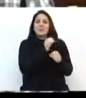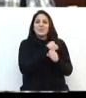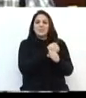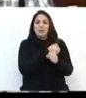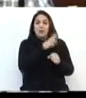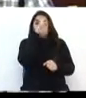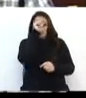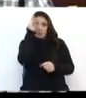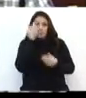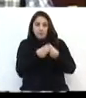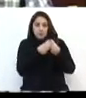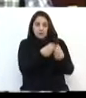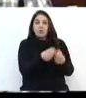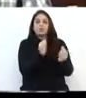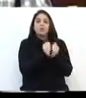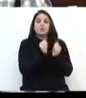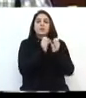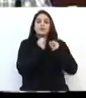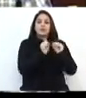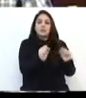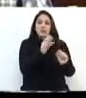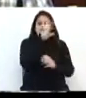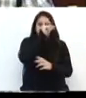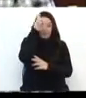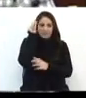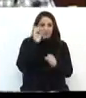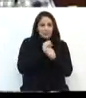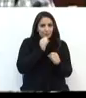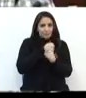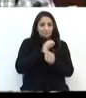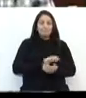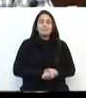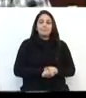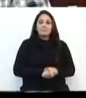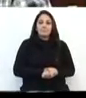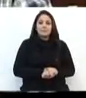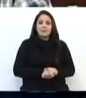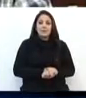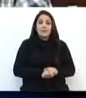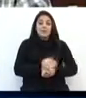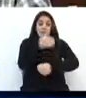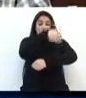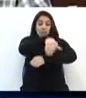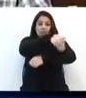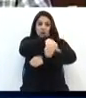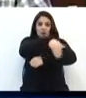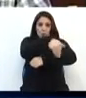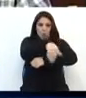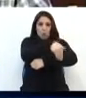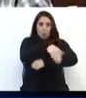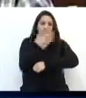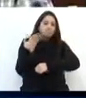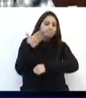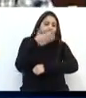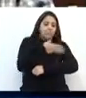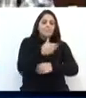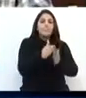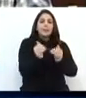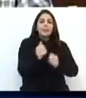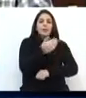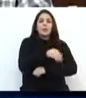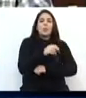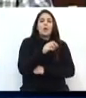Prefeitura através da Secretaria Municipal de Obras. Pessoalmente, no endereço que está aparecendo no seu vídeo, Rua